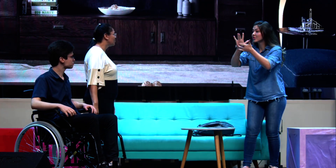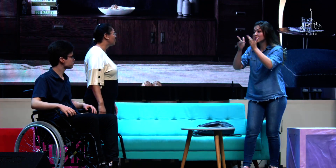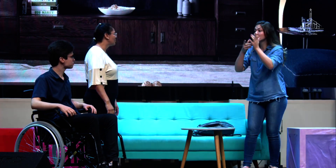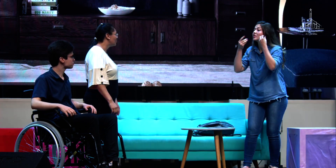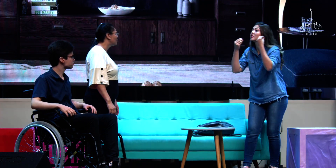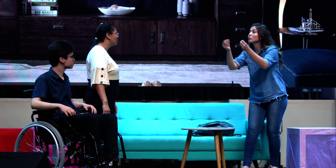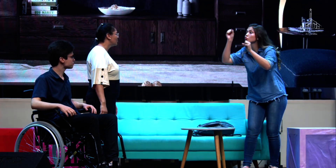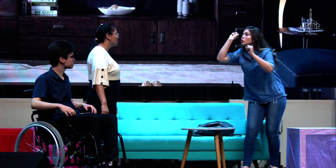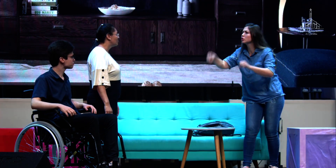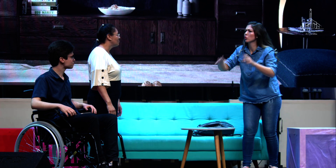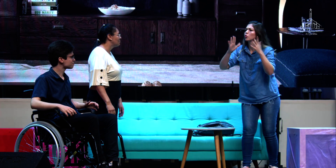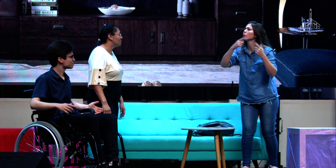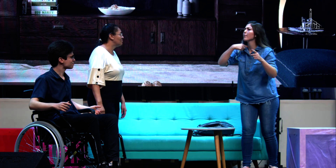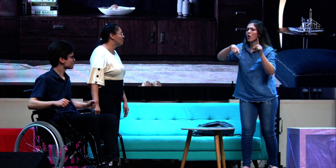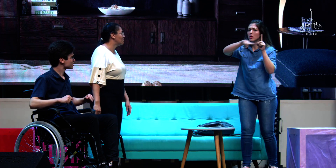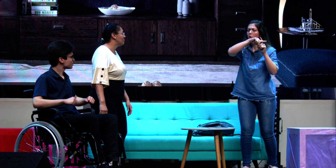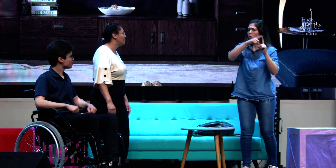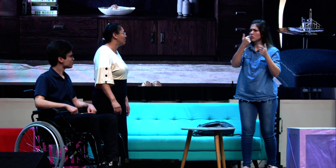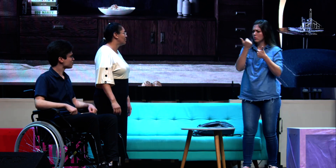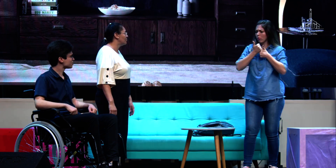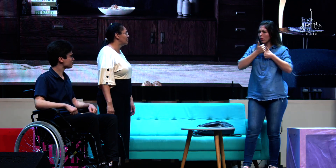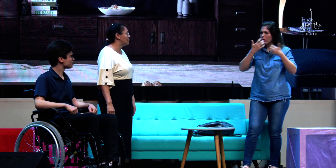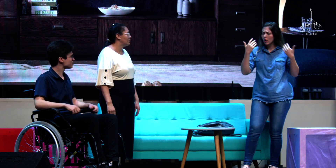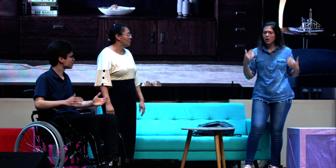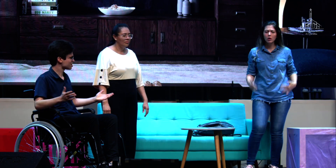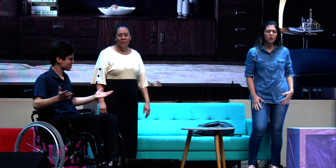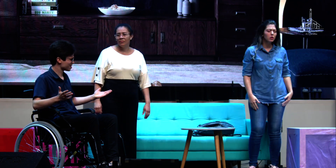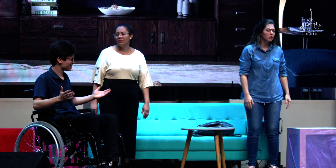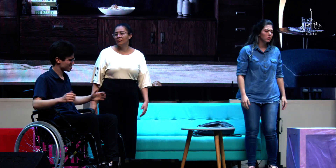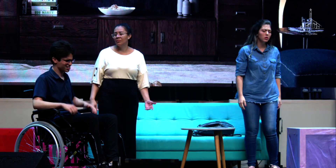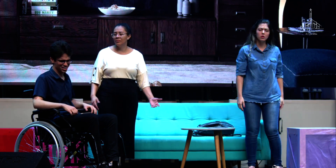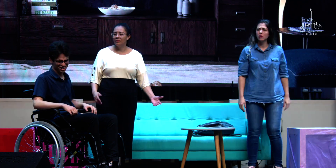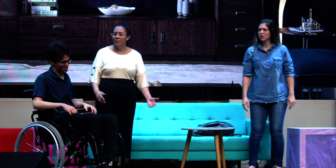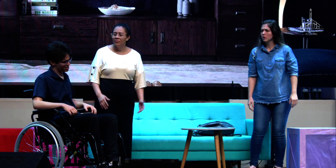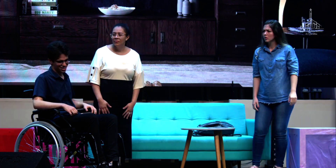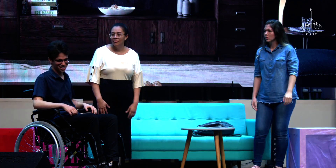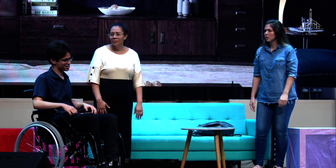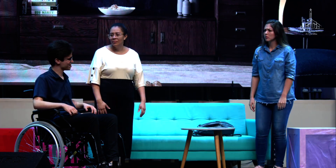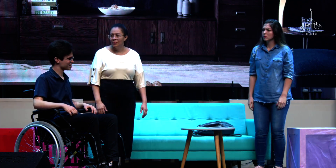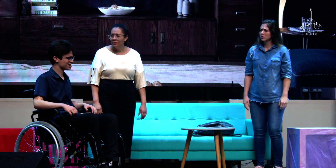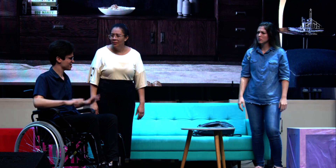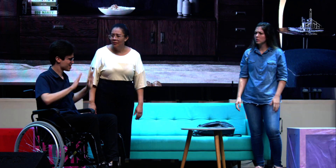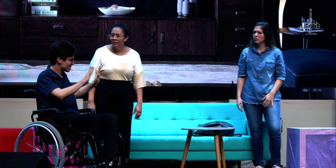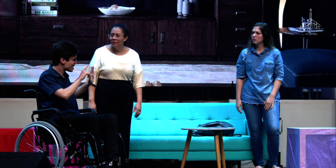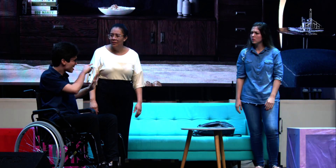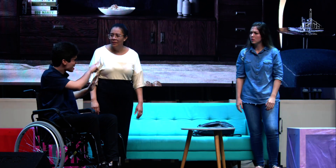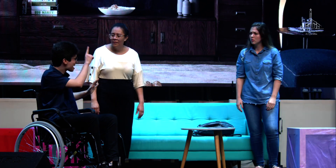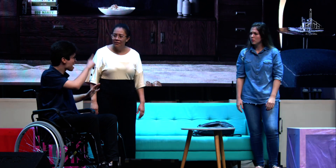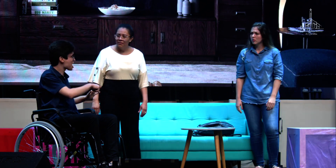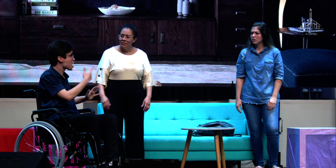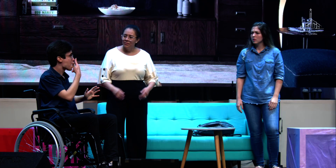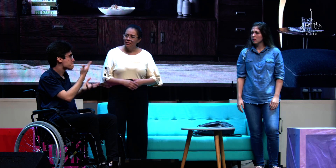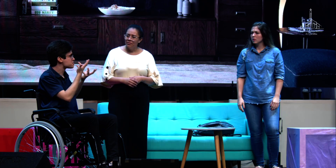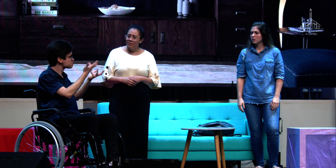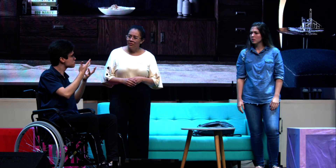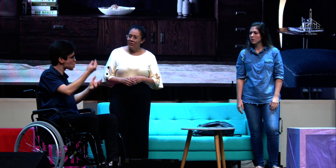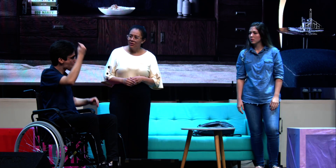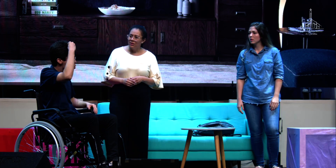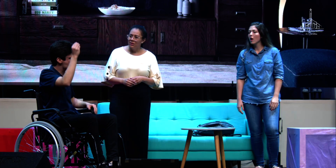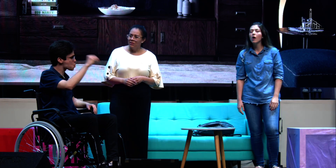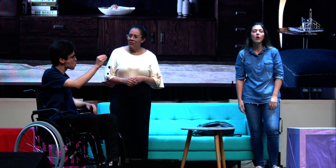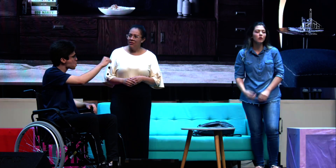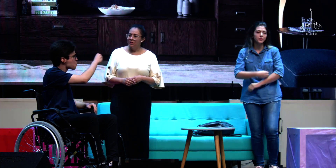nunca te deu nada, mas ele te deu tudo quando ele morreu na cruz no nosso lugar. Não. Isso aí é tudo uma forma de gerar culpa